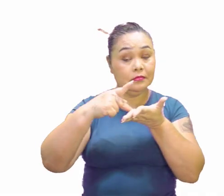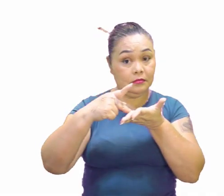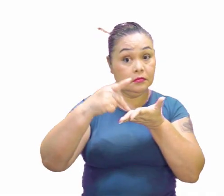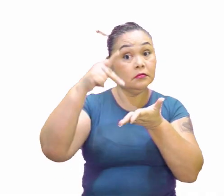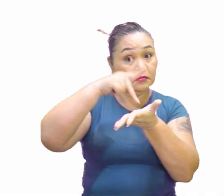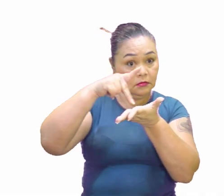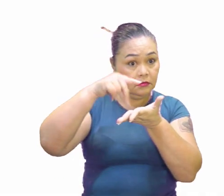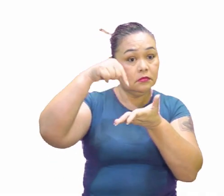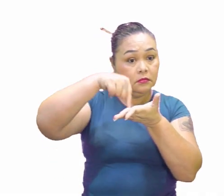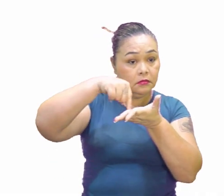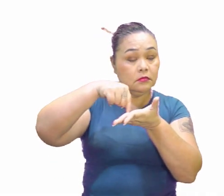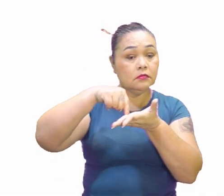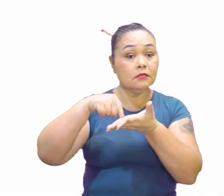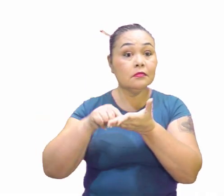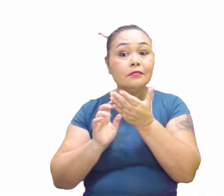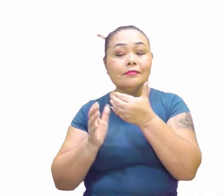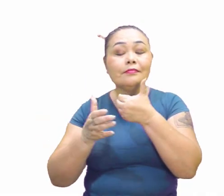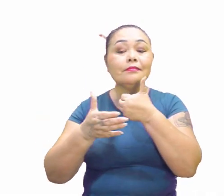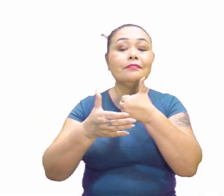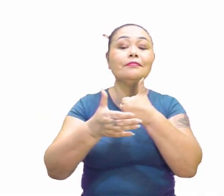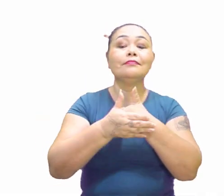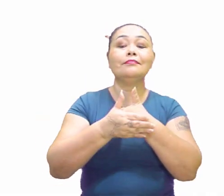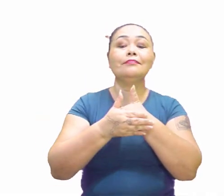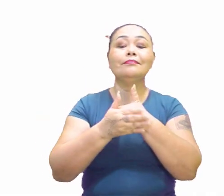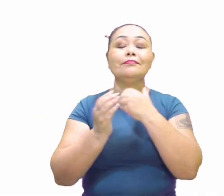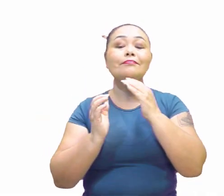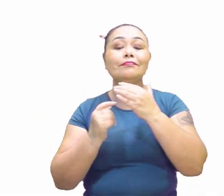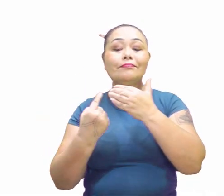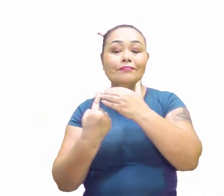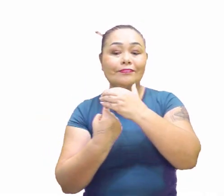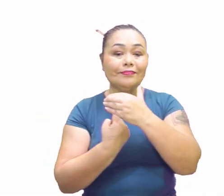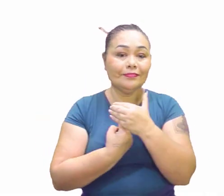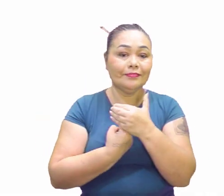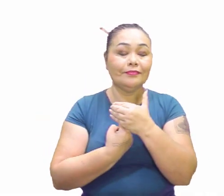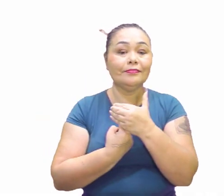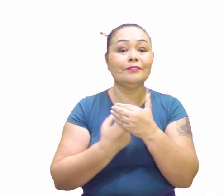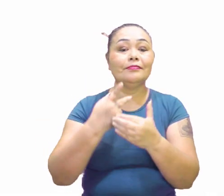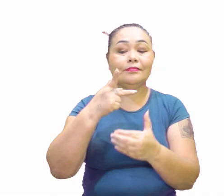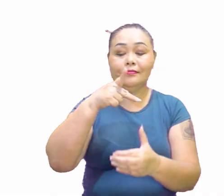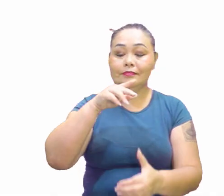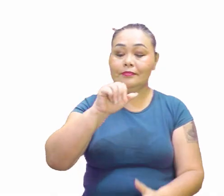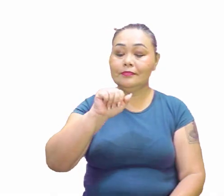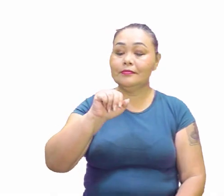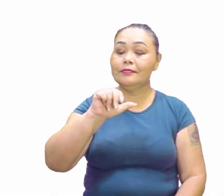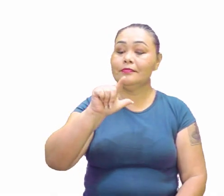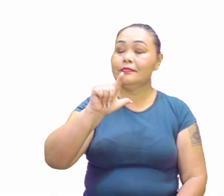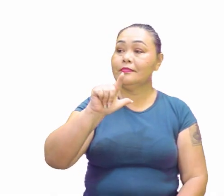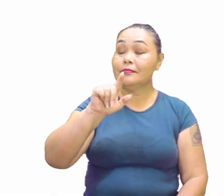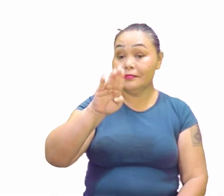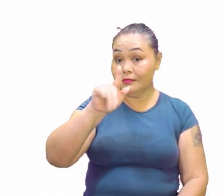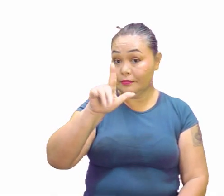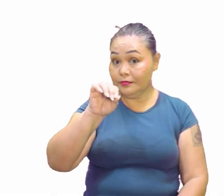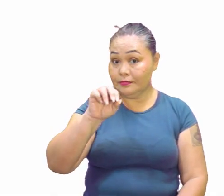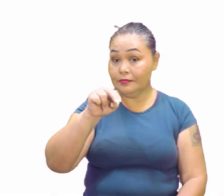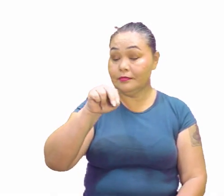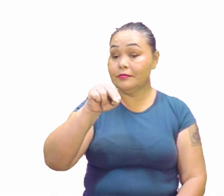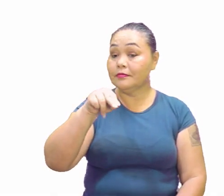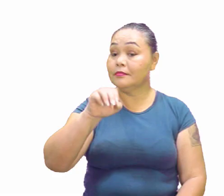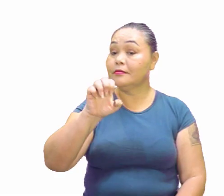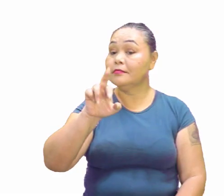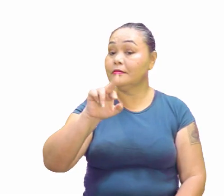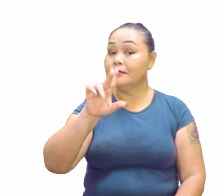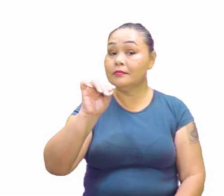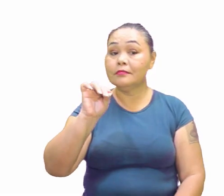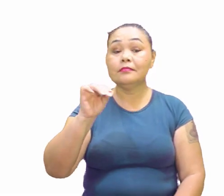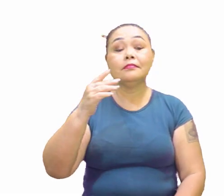da poesia e nela me refugio incondicionalmente. Então, aqui, Pablo Neruda. A poesia